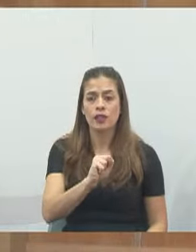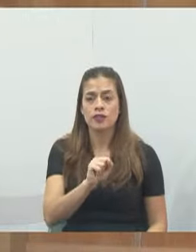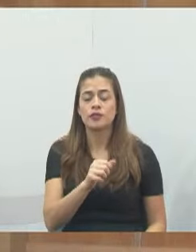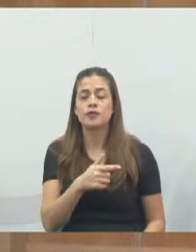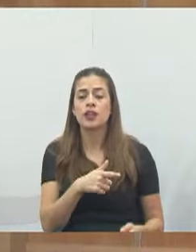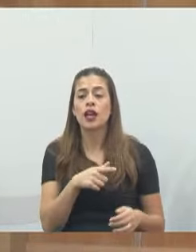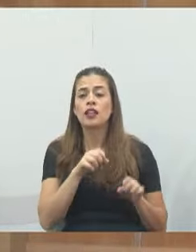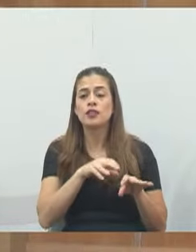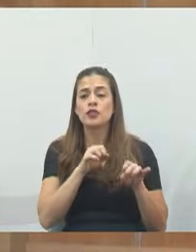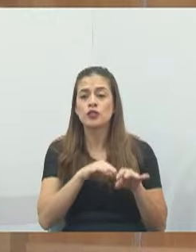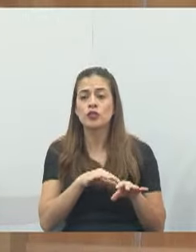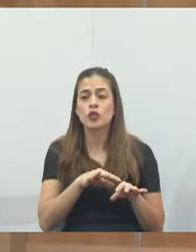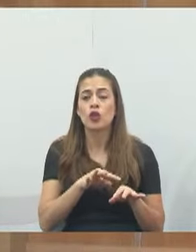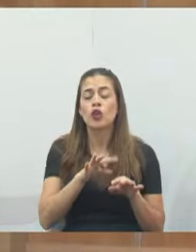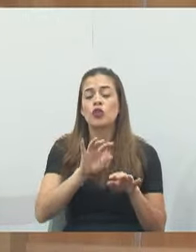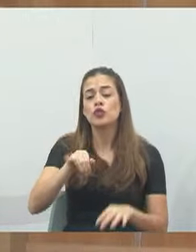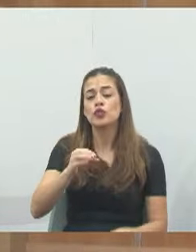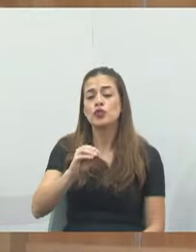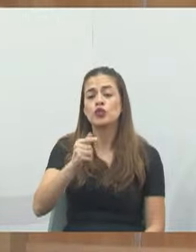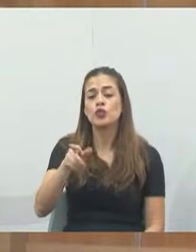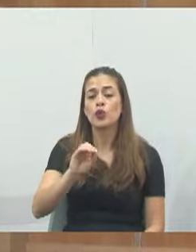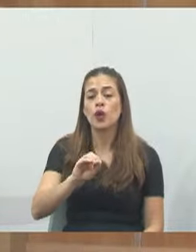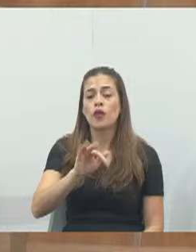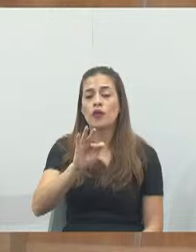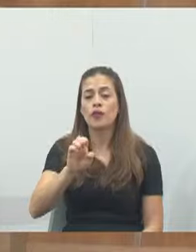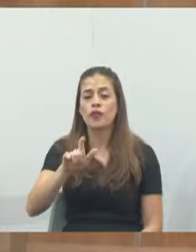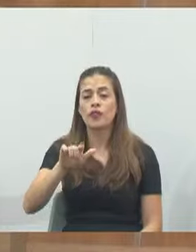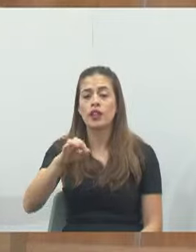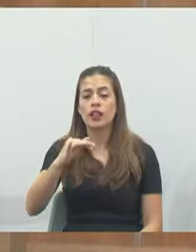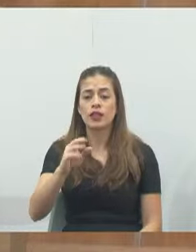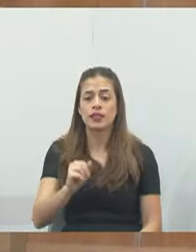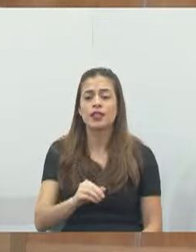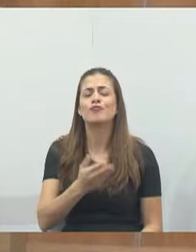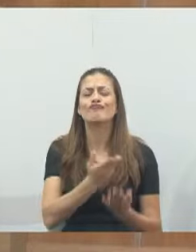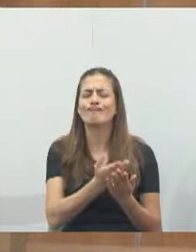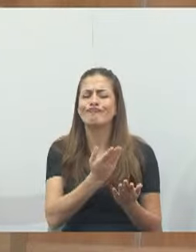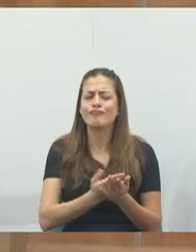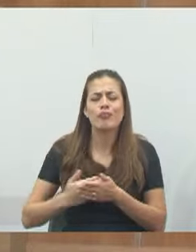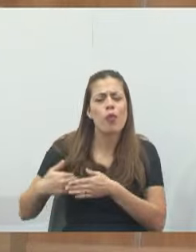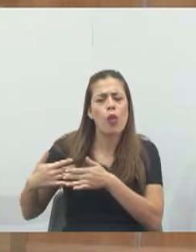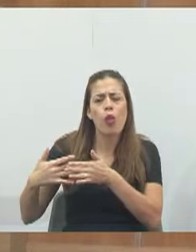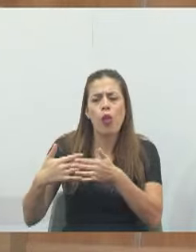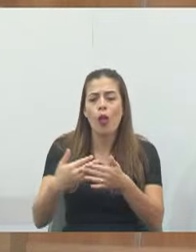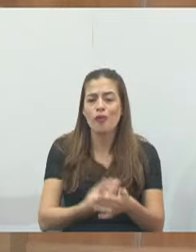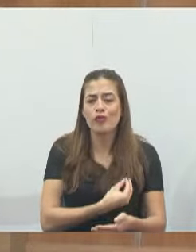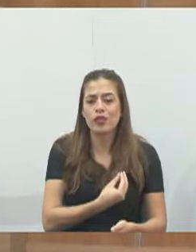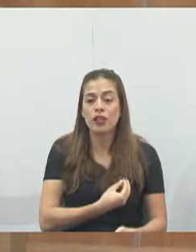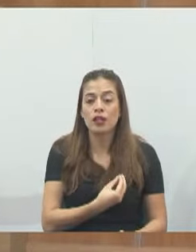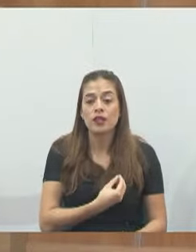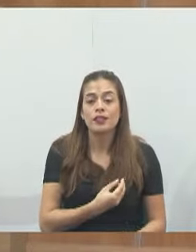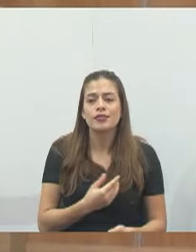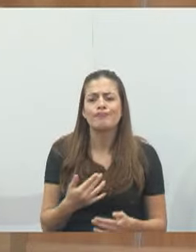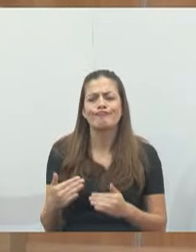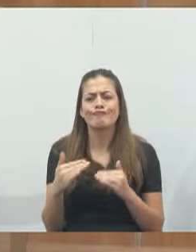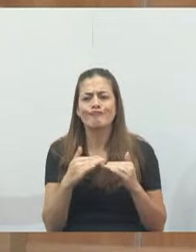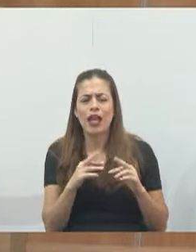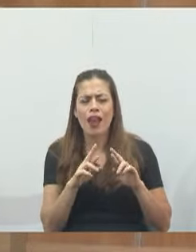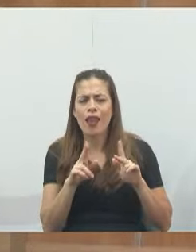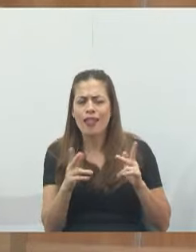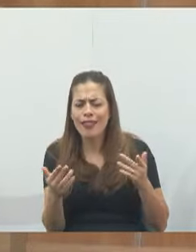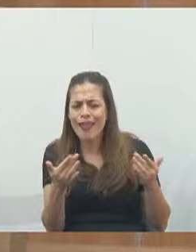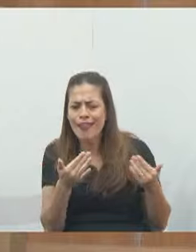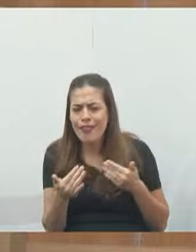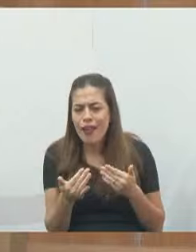eu estudei grande parte da minha vida. Então, nós temos boas coincidências, mas olha só, duas